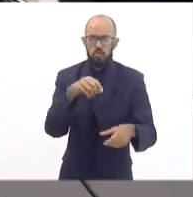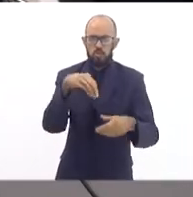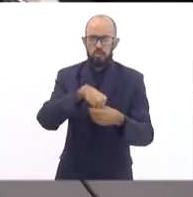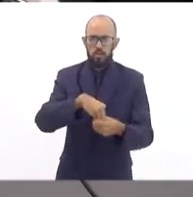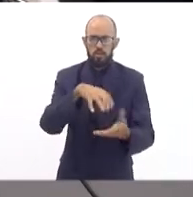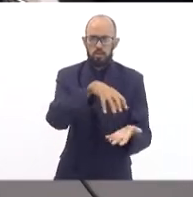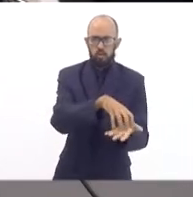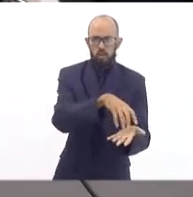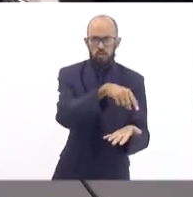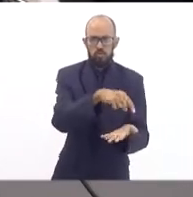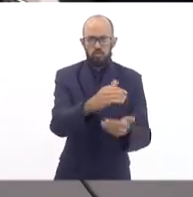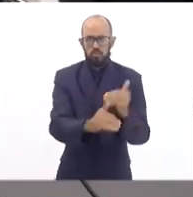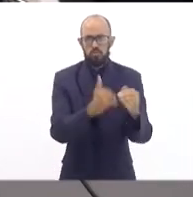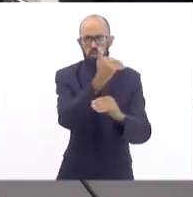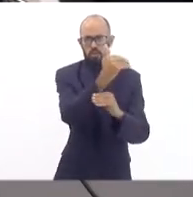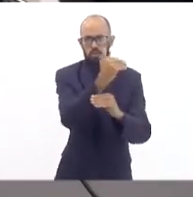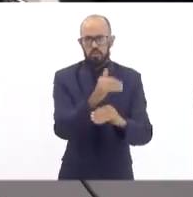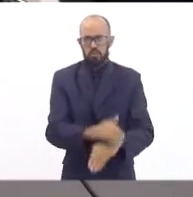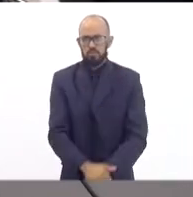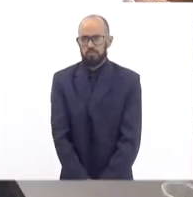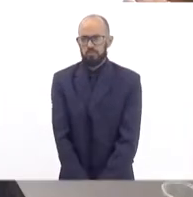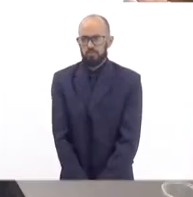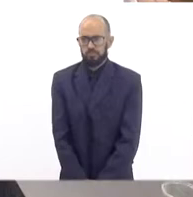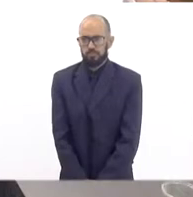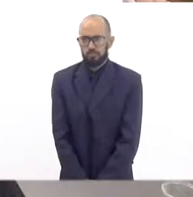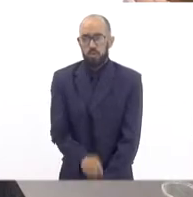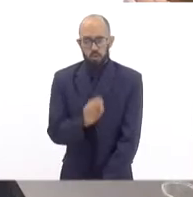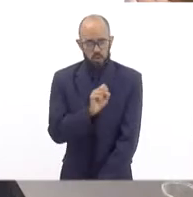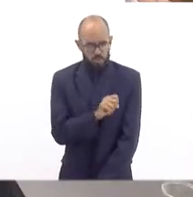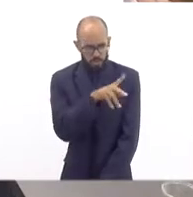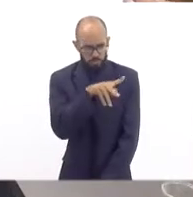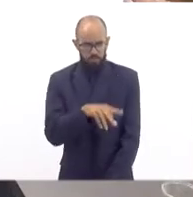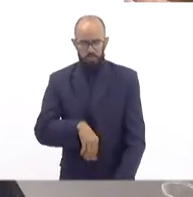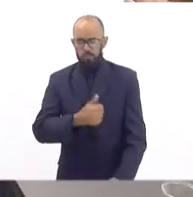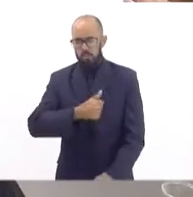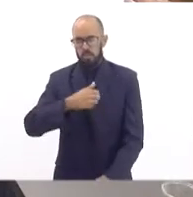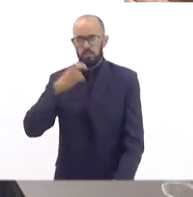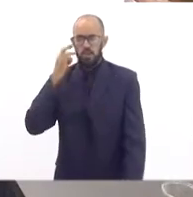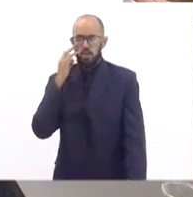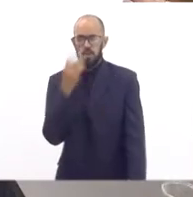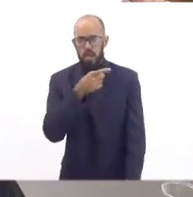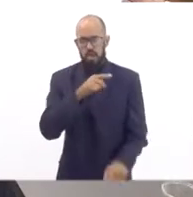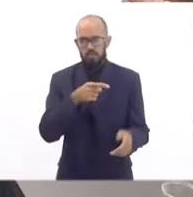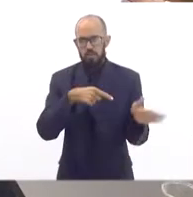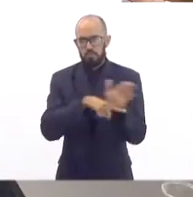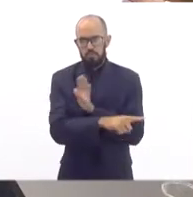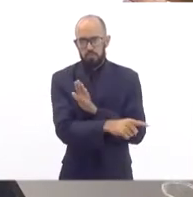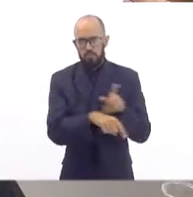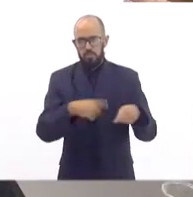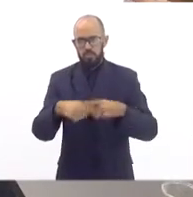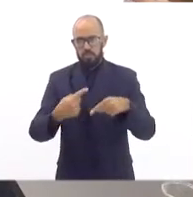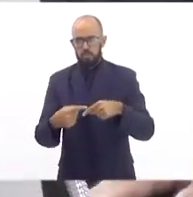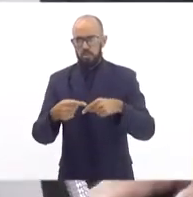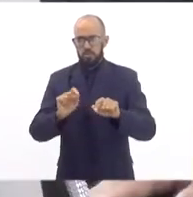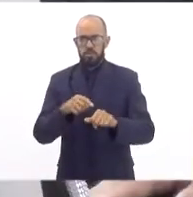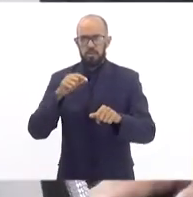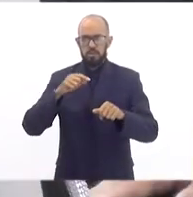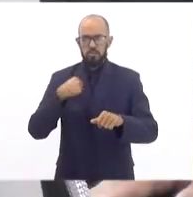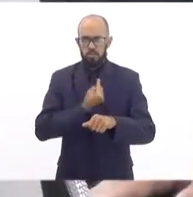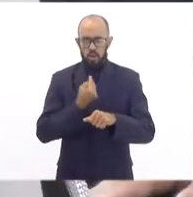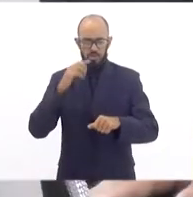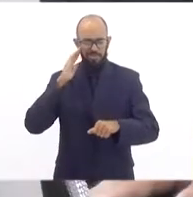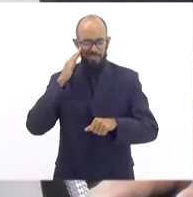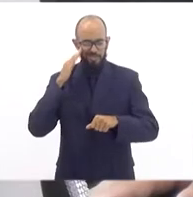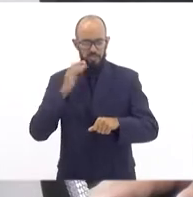superiores. Eu vou te passar a palavra para o Valdec, tem duas perguntas ainda. Só para a nível de entendimento,